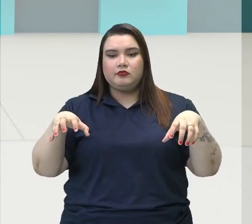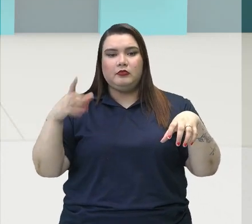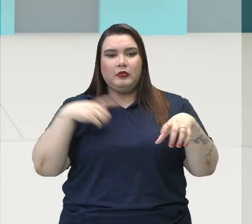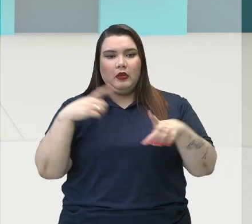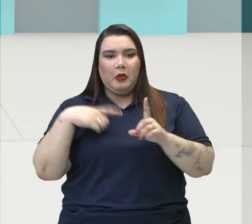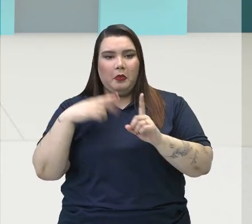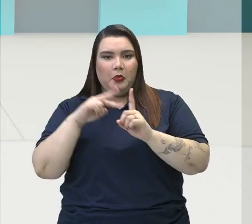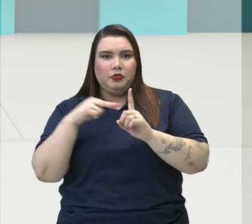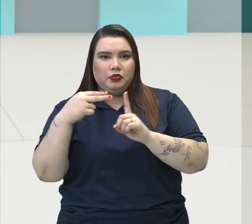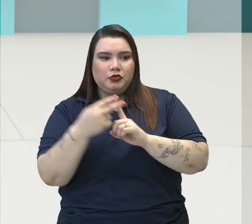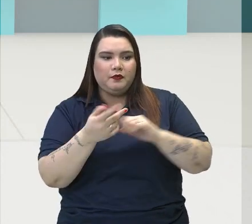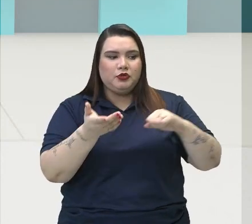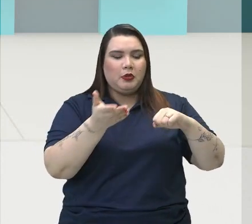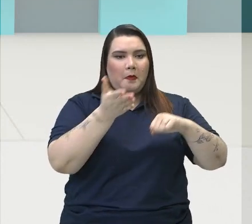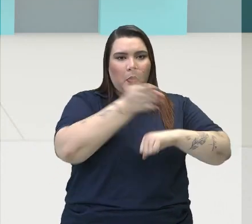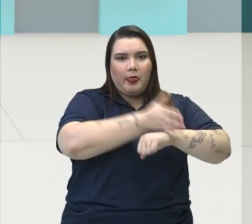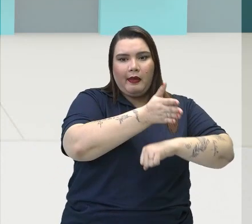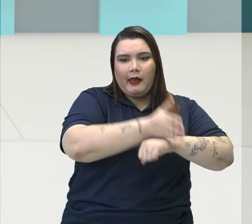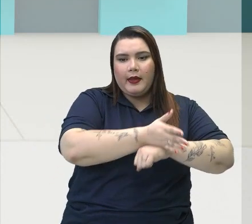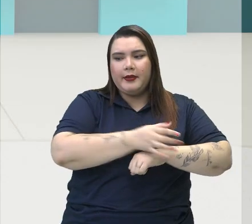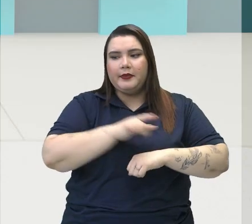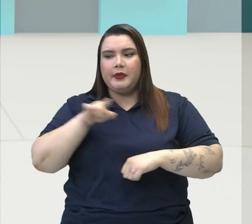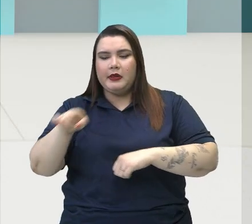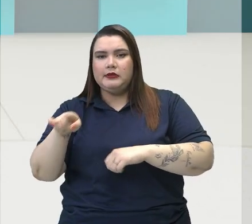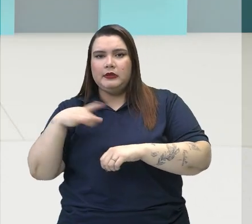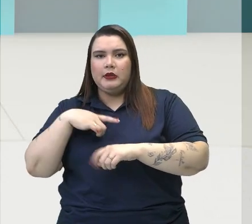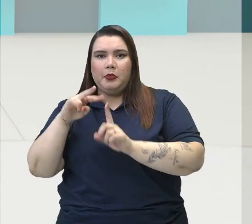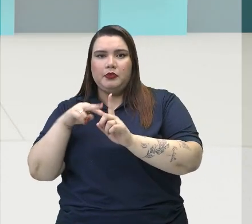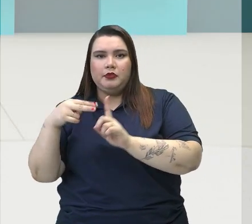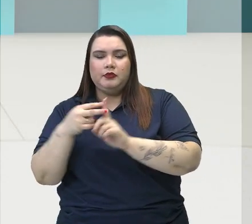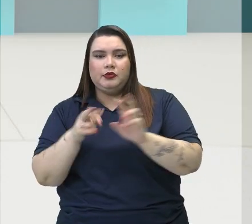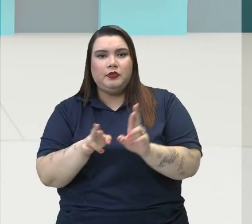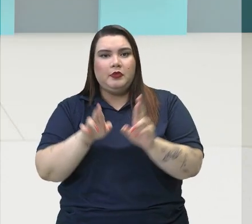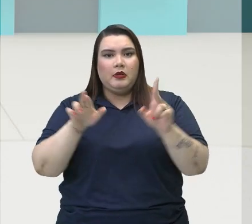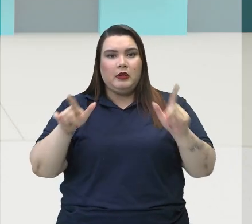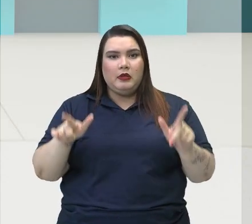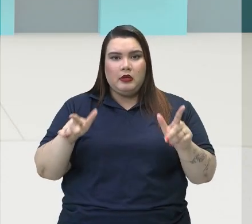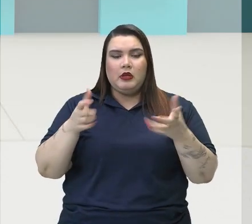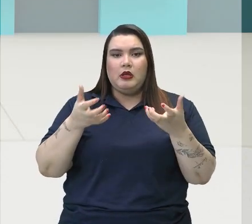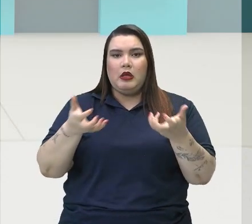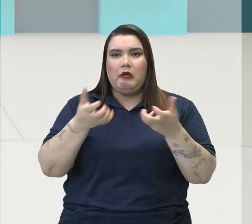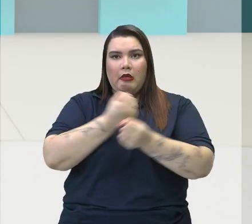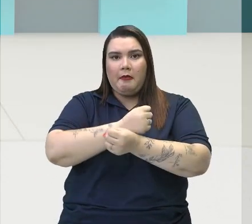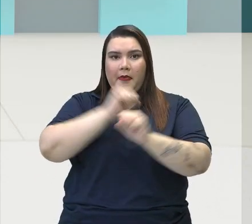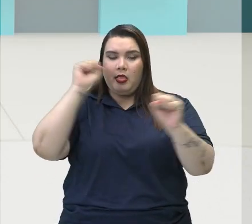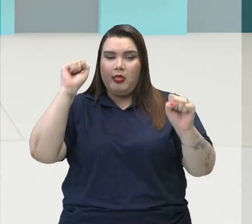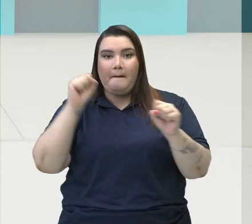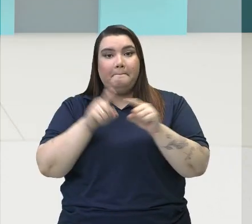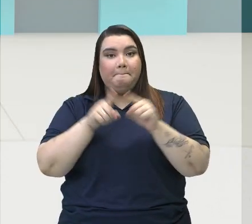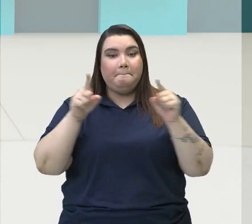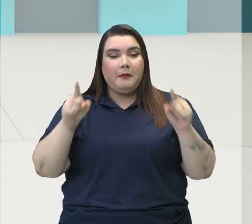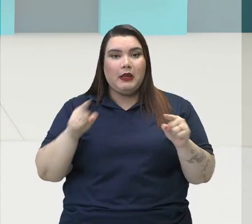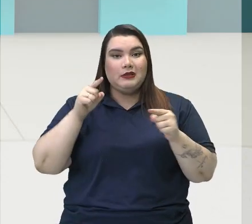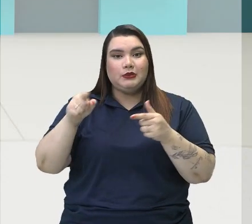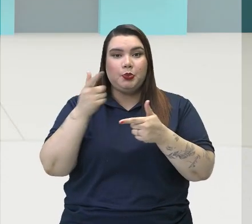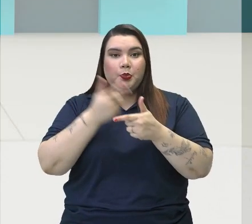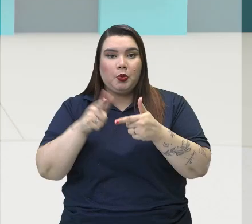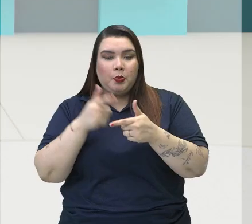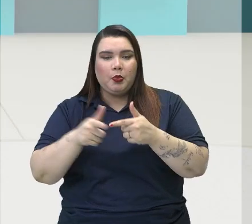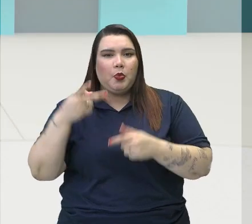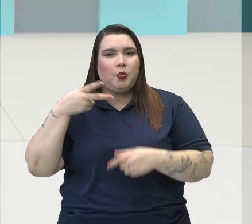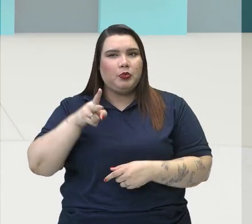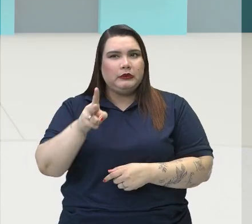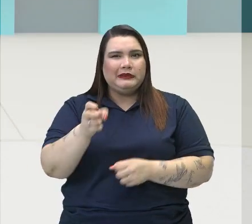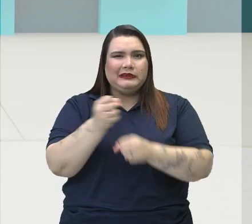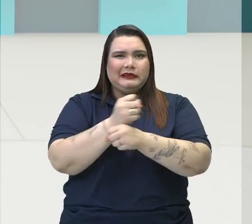visão mais moderna, que queriam eliminar a questão da escravidão, mas esse problema ainda